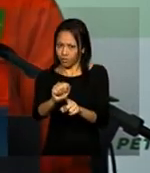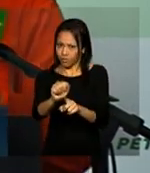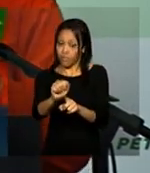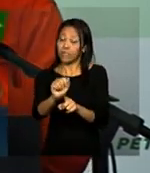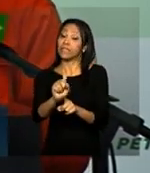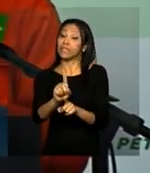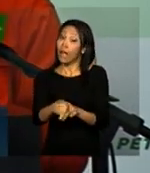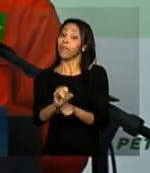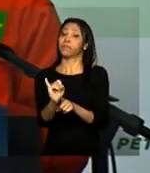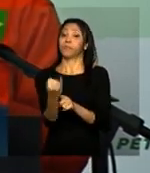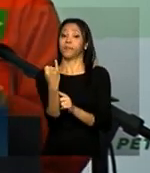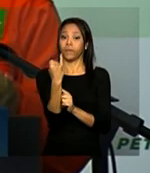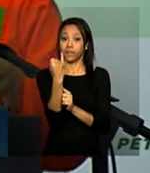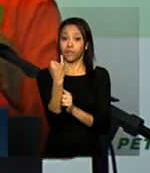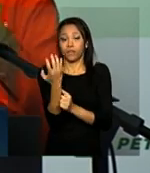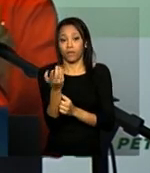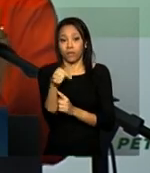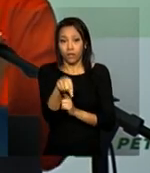Então, aqui,